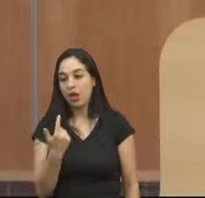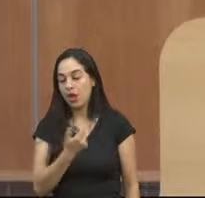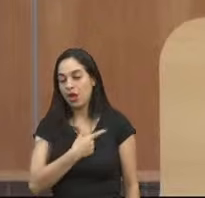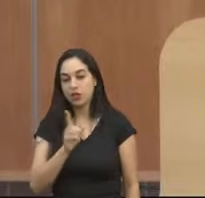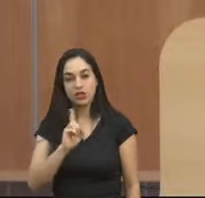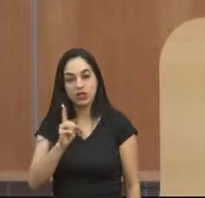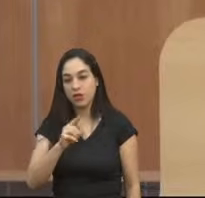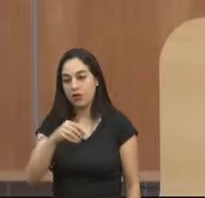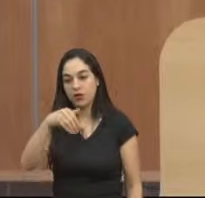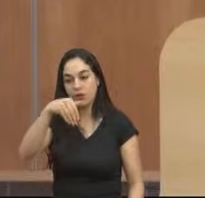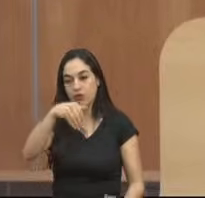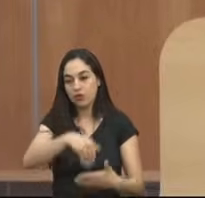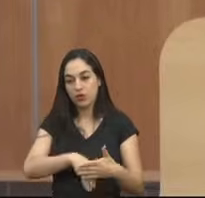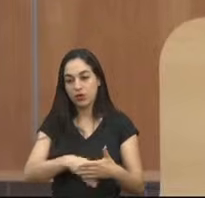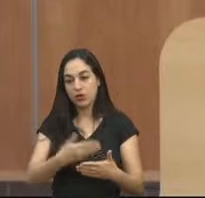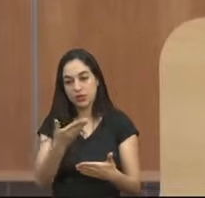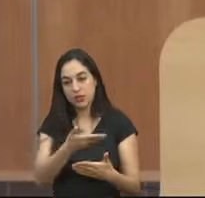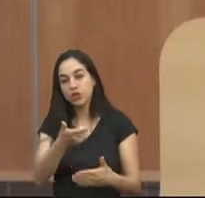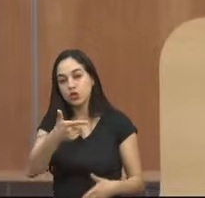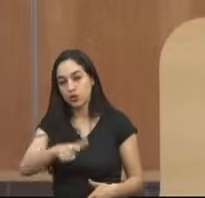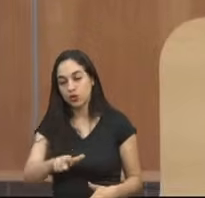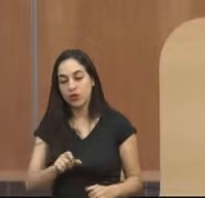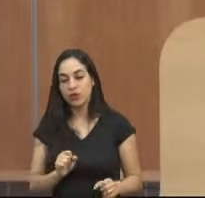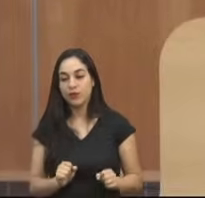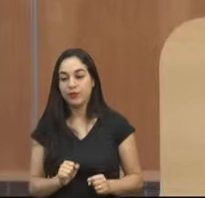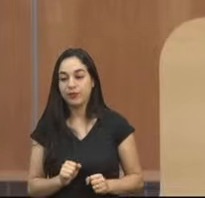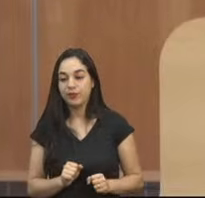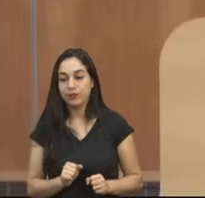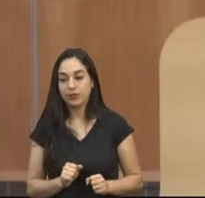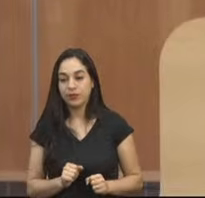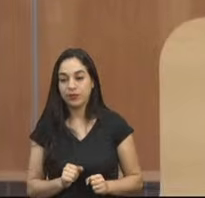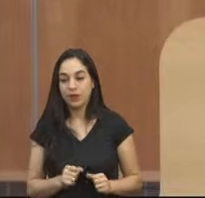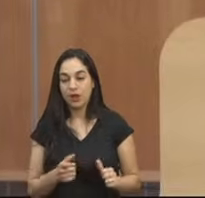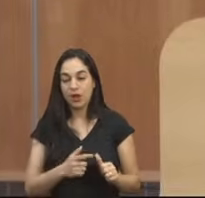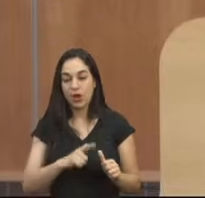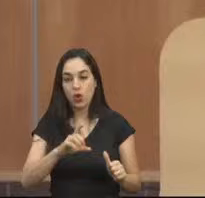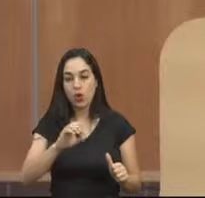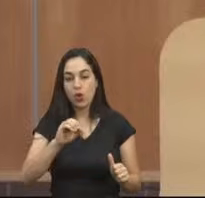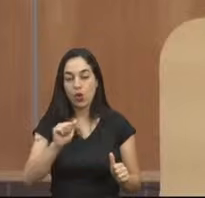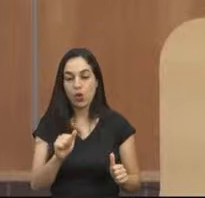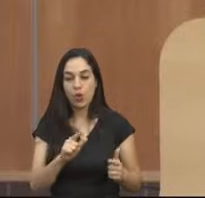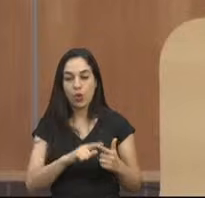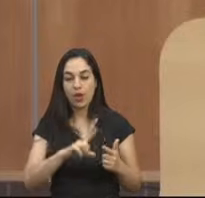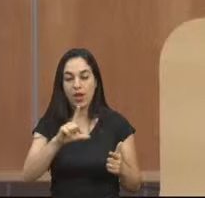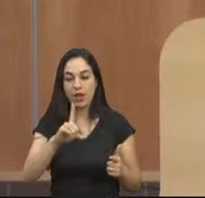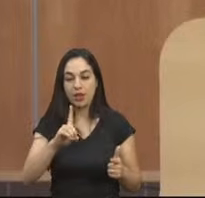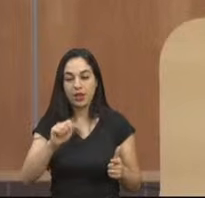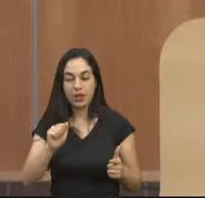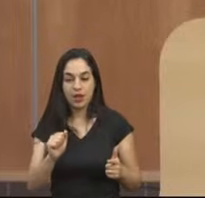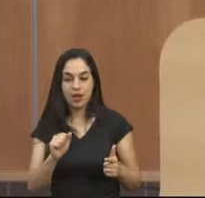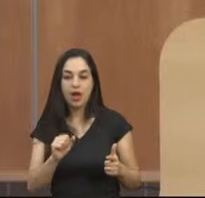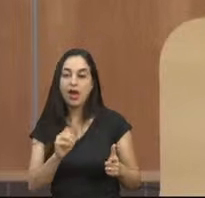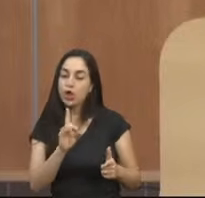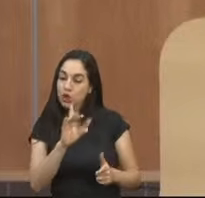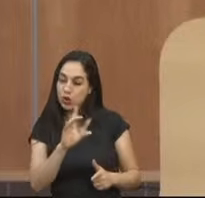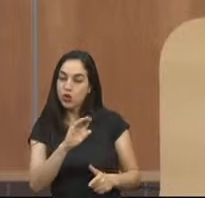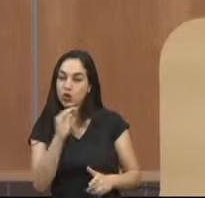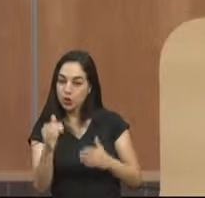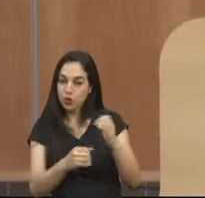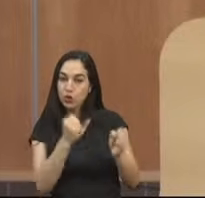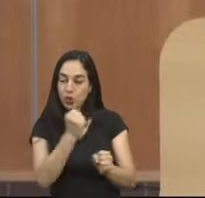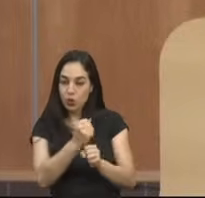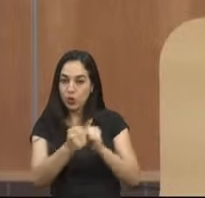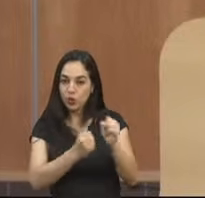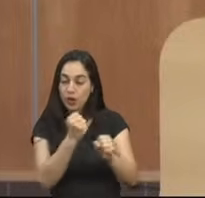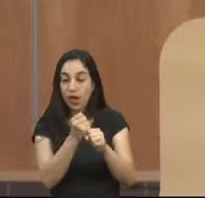votar essa peça aqui. A LOA, LDO são anuais, PPA é só a cada 4 anos. Então é muito importante que a